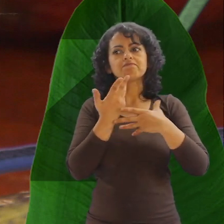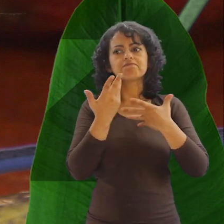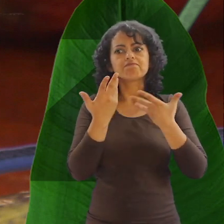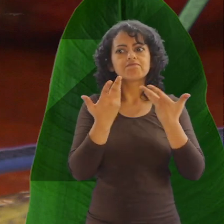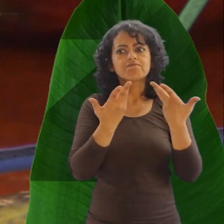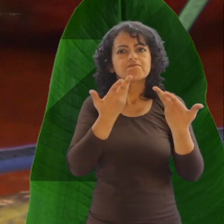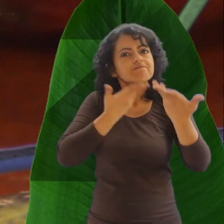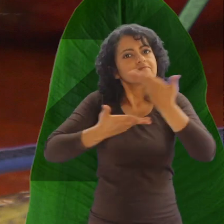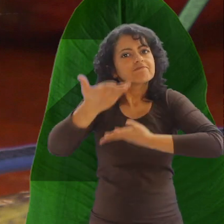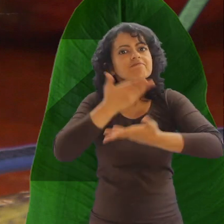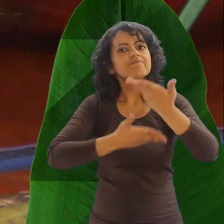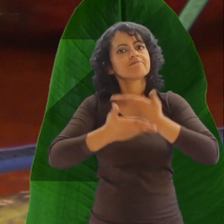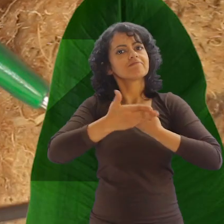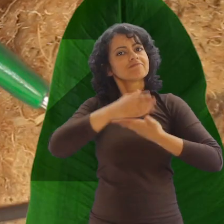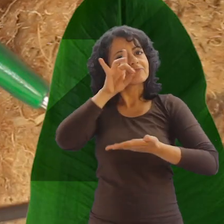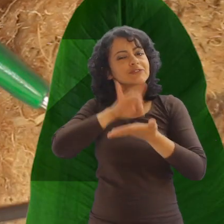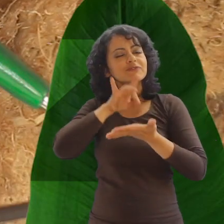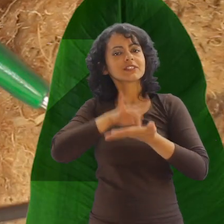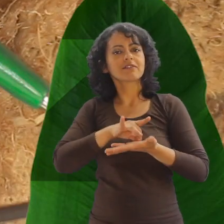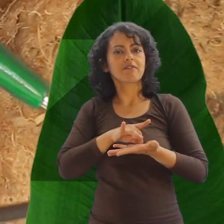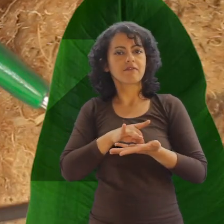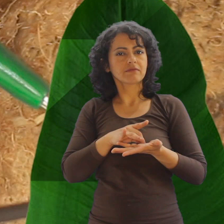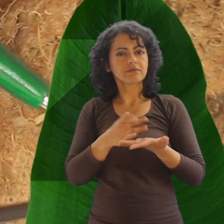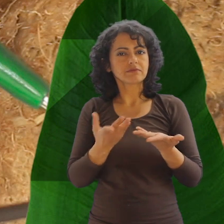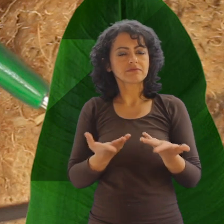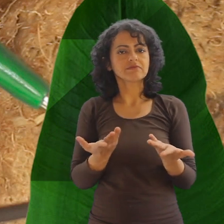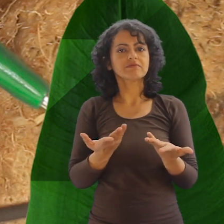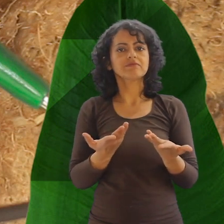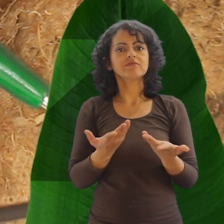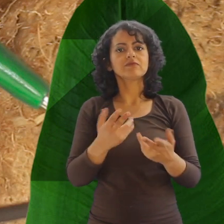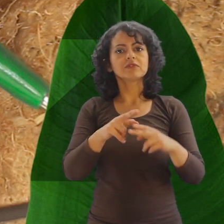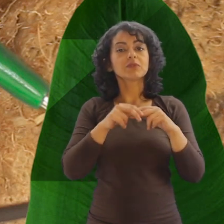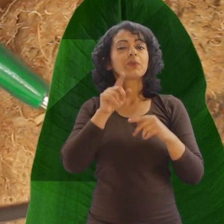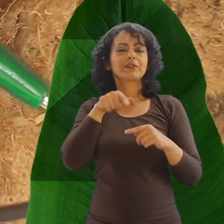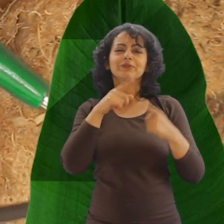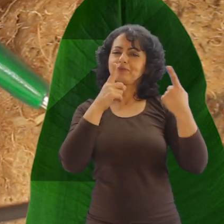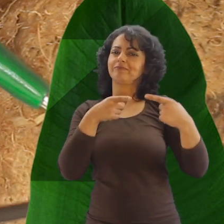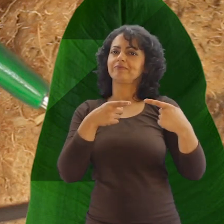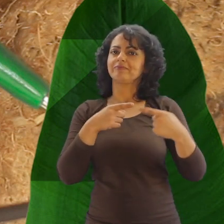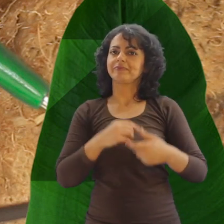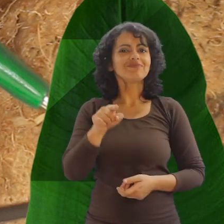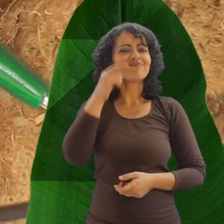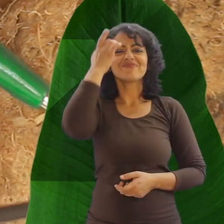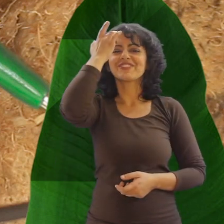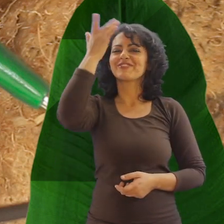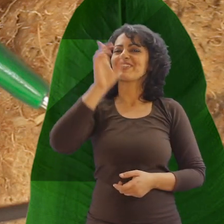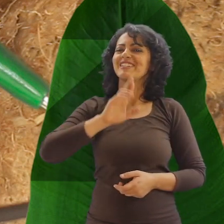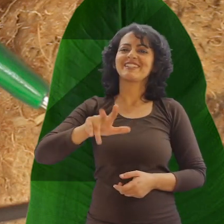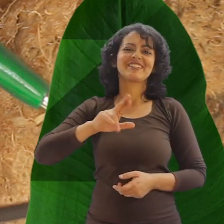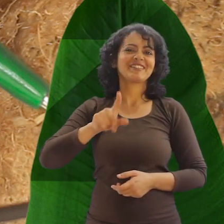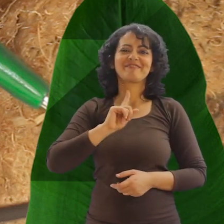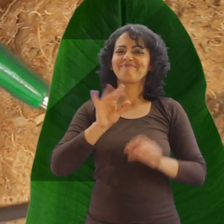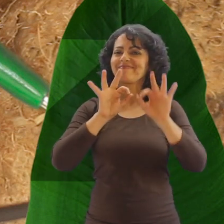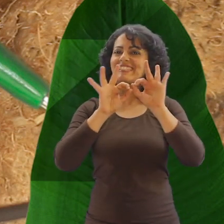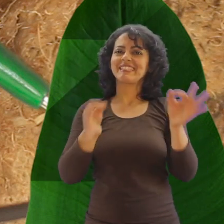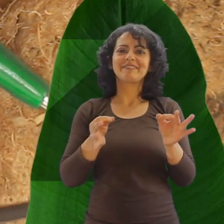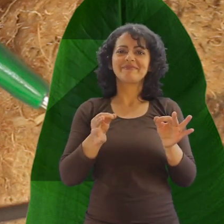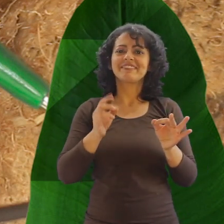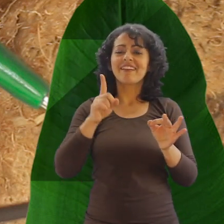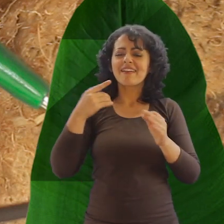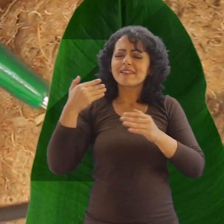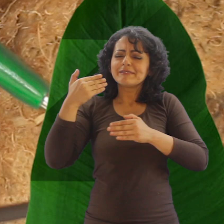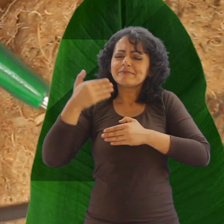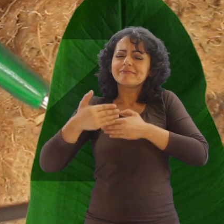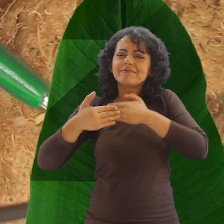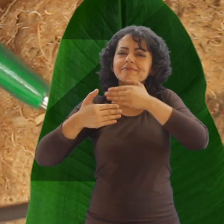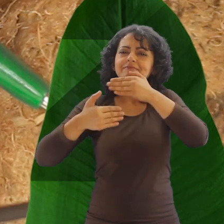de um compartilhamento sincero. Isso não é fácil, isso não é simples, e é passo a passo. Eu diria que é passo a passo de